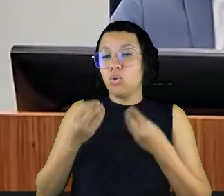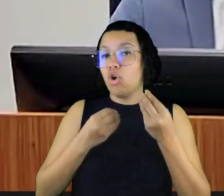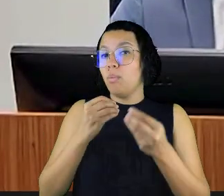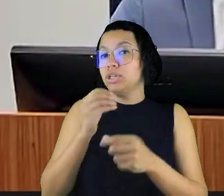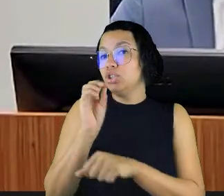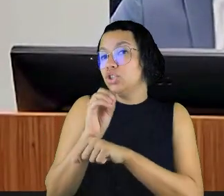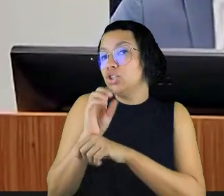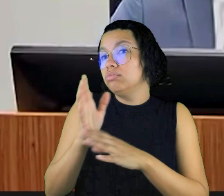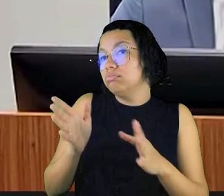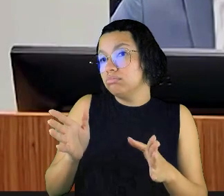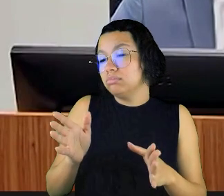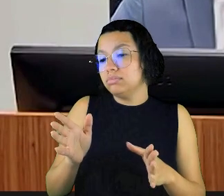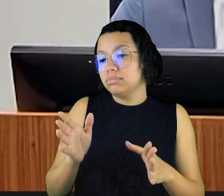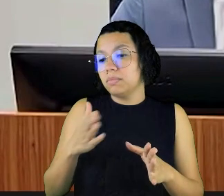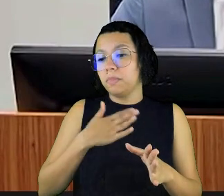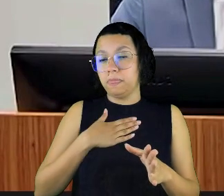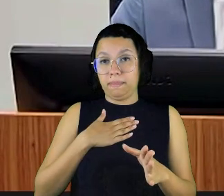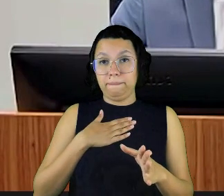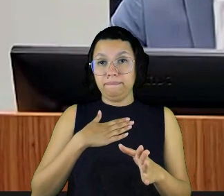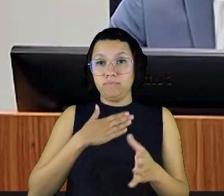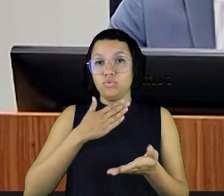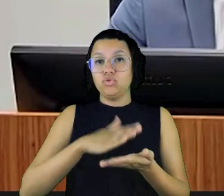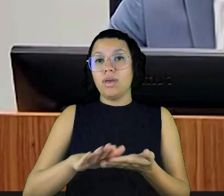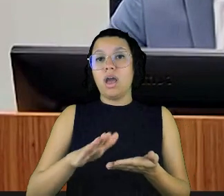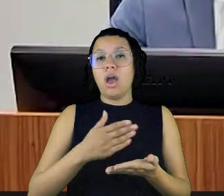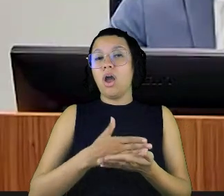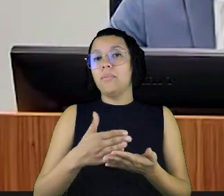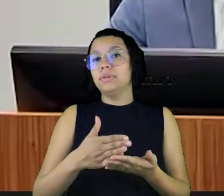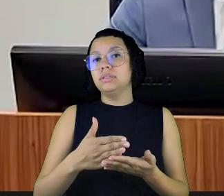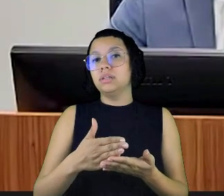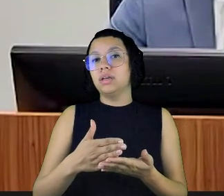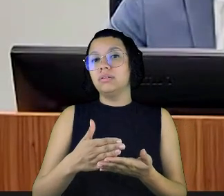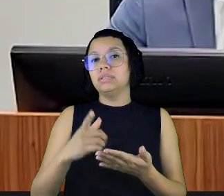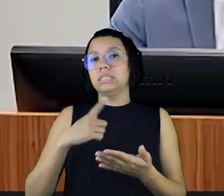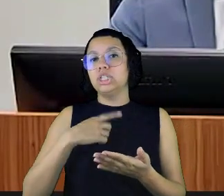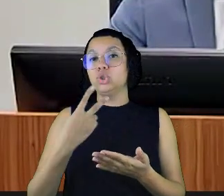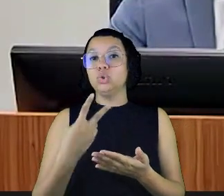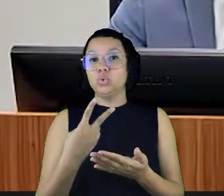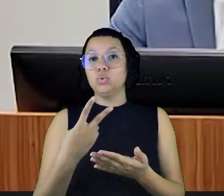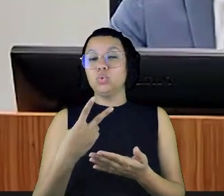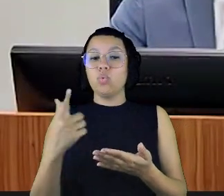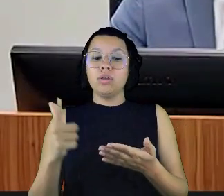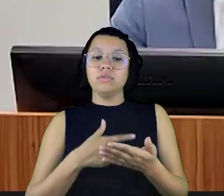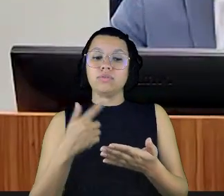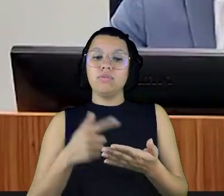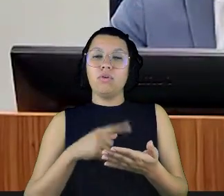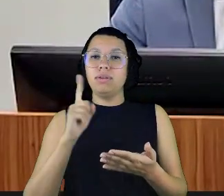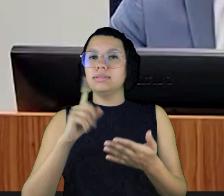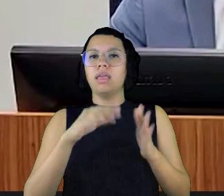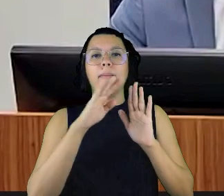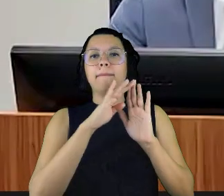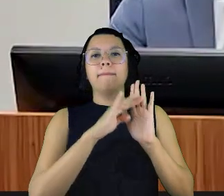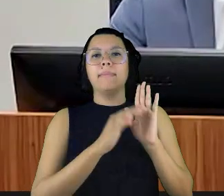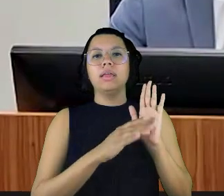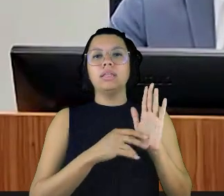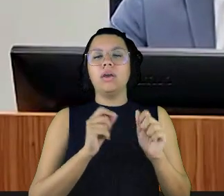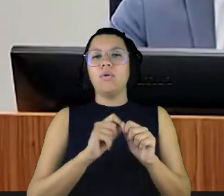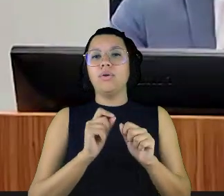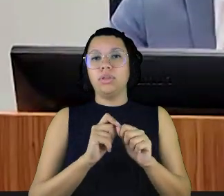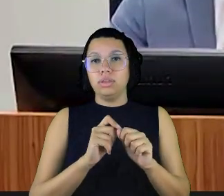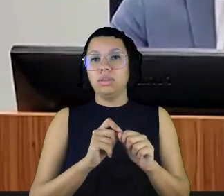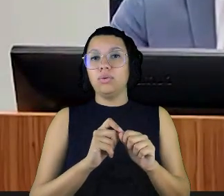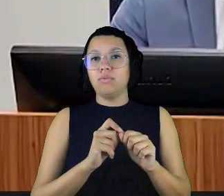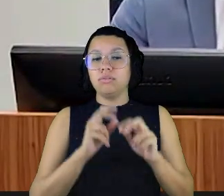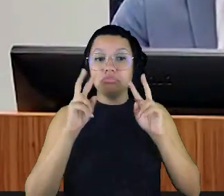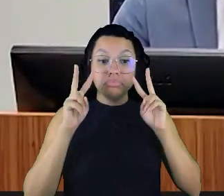despacho inicial, ele tem 2 folhas, é padrão, e eu faço questão de consignar tudo isso. Tá? A